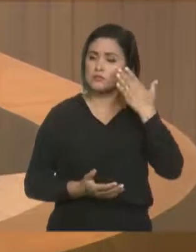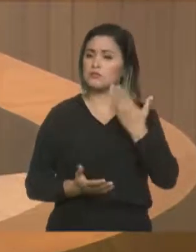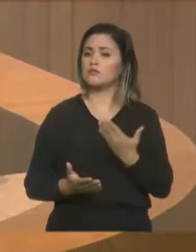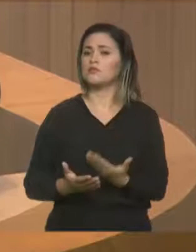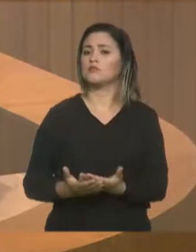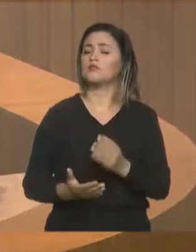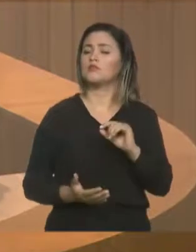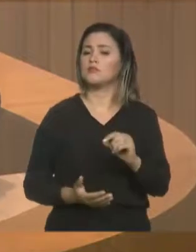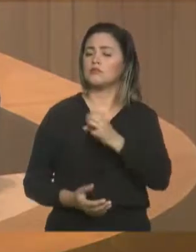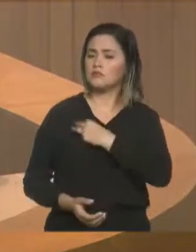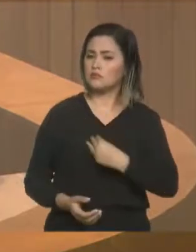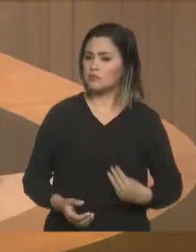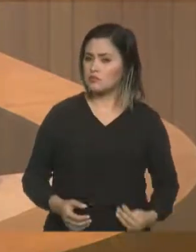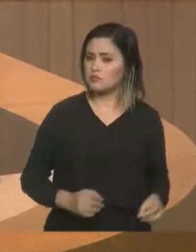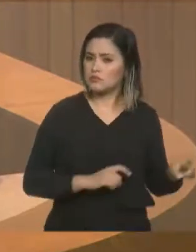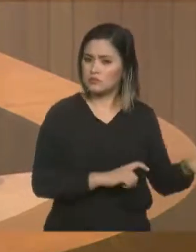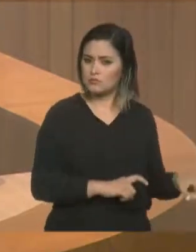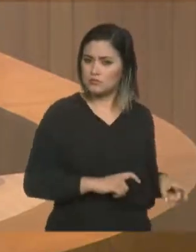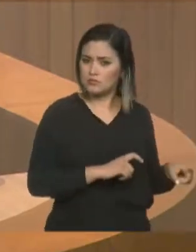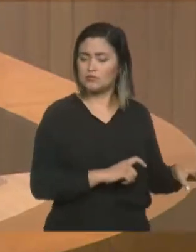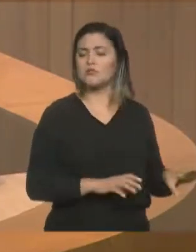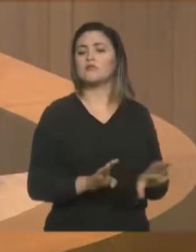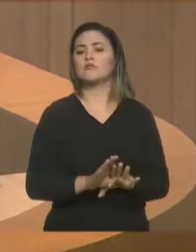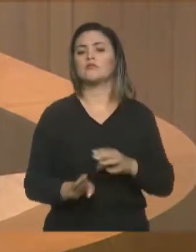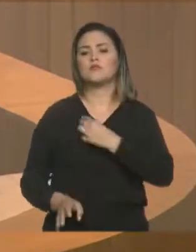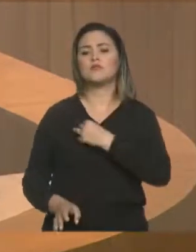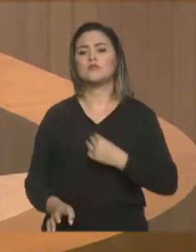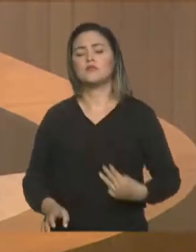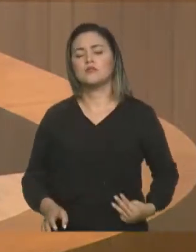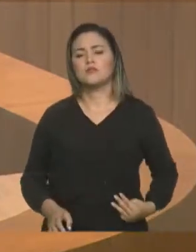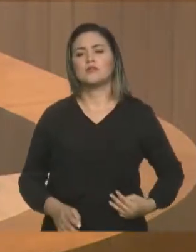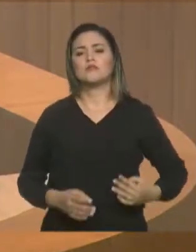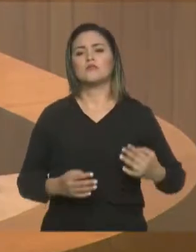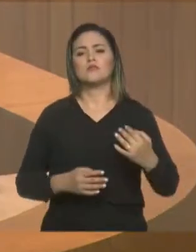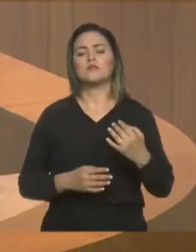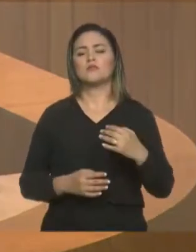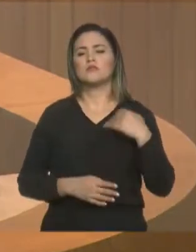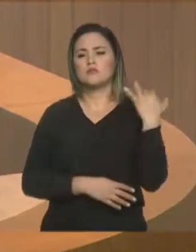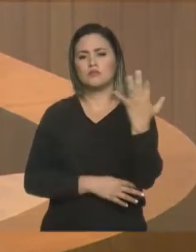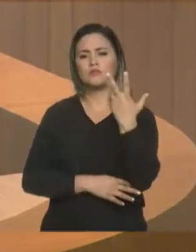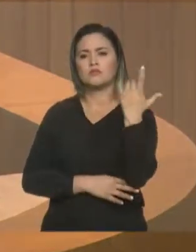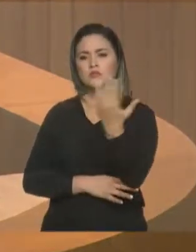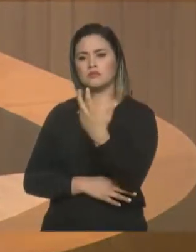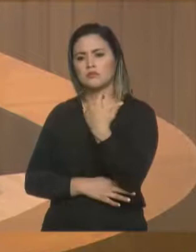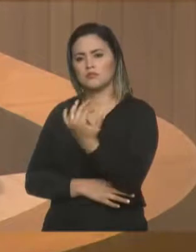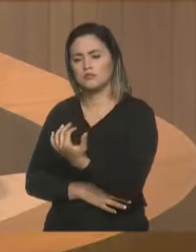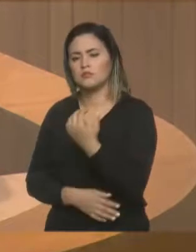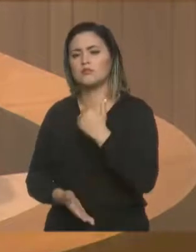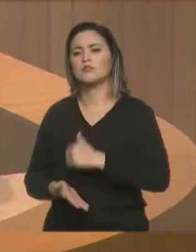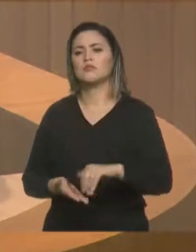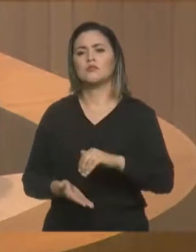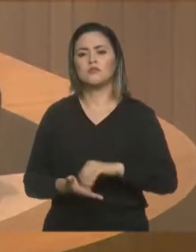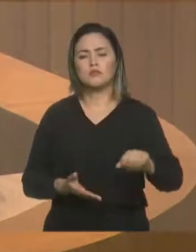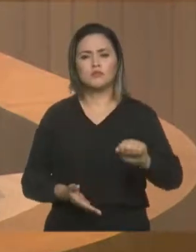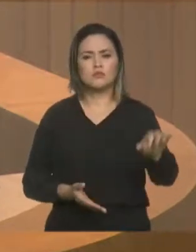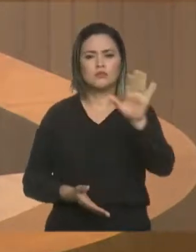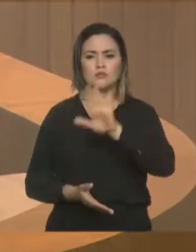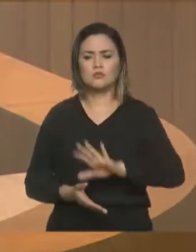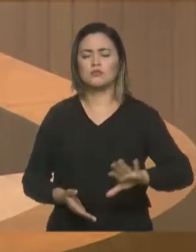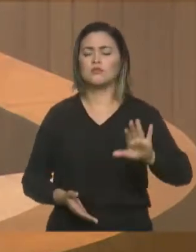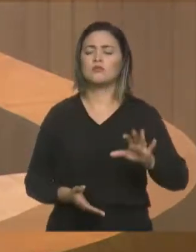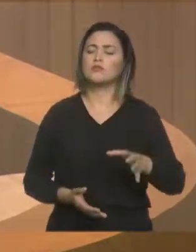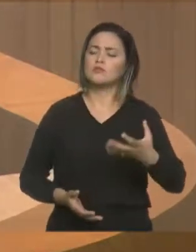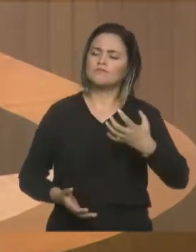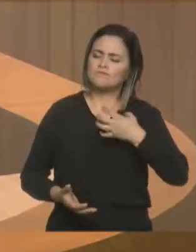tanto o Ministério da Agricultura como o Ministério do Meio Ambiente, como o secretário nacional, vão se sensibilizar com esse problema aqui no nosso estado e antecipar